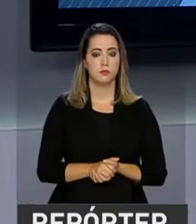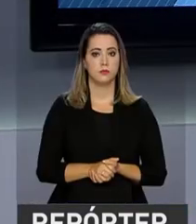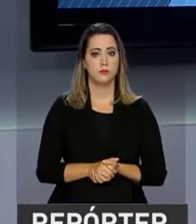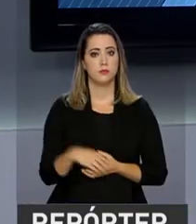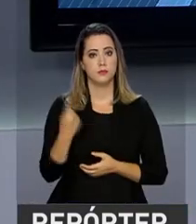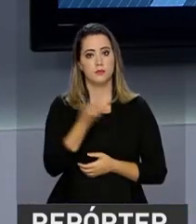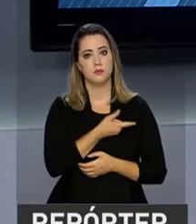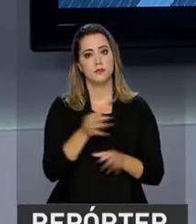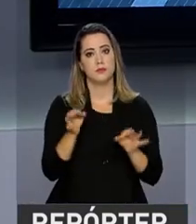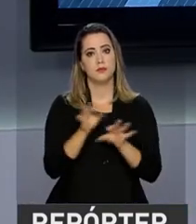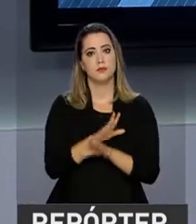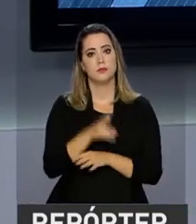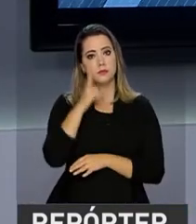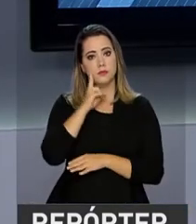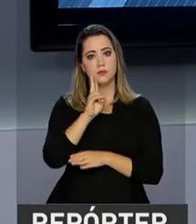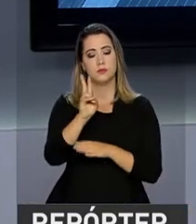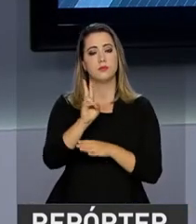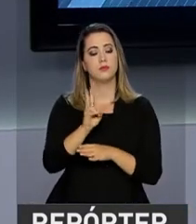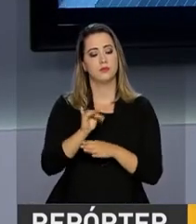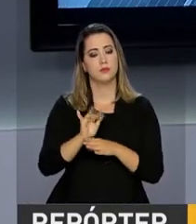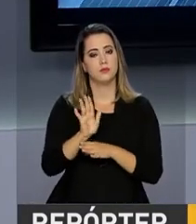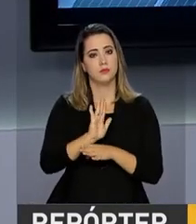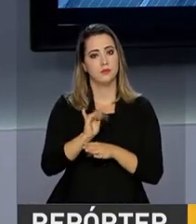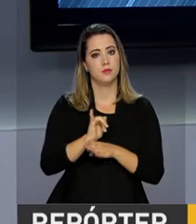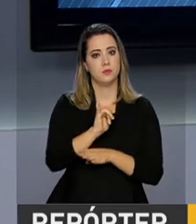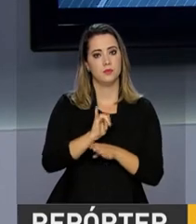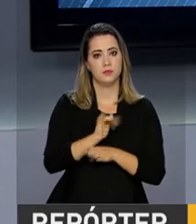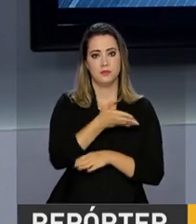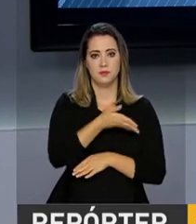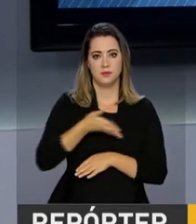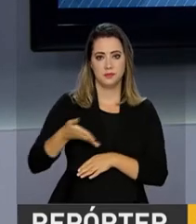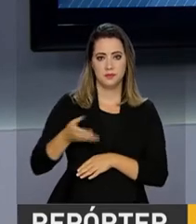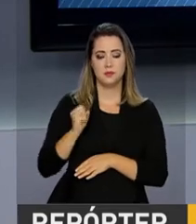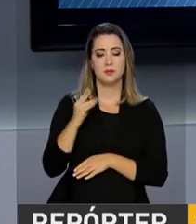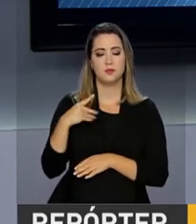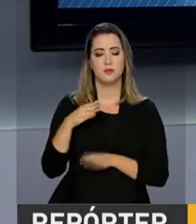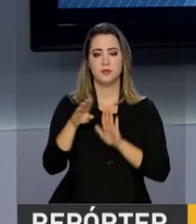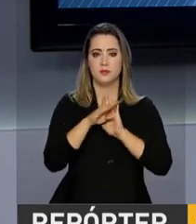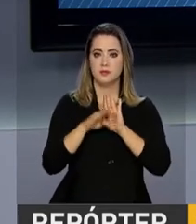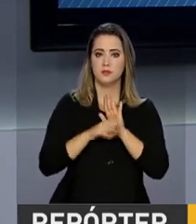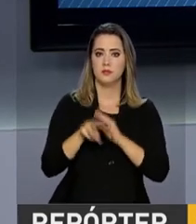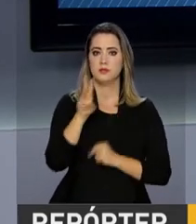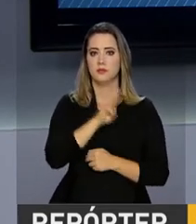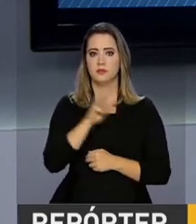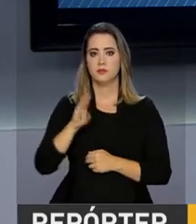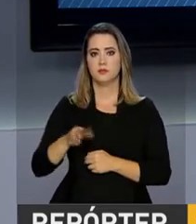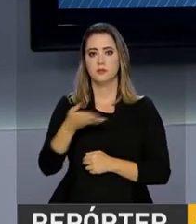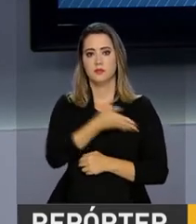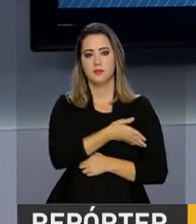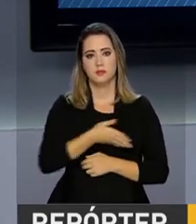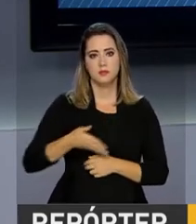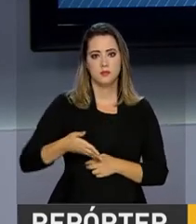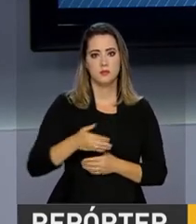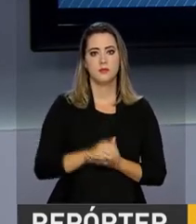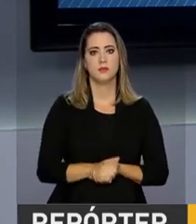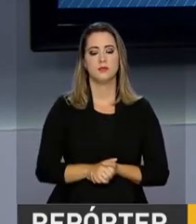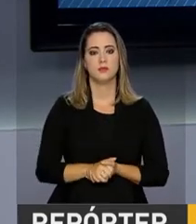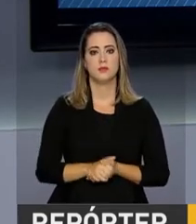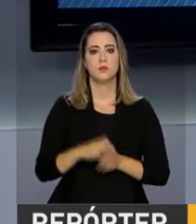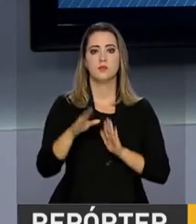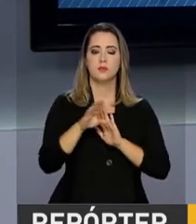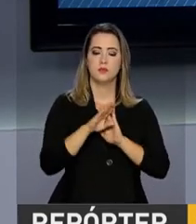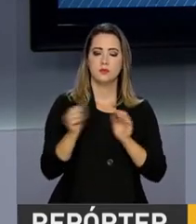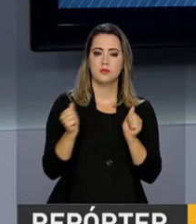Nós ficamos por aqui. Você pode rever as reportagens no YouTube. E toda a nossa programação também está na página da NBR na